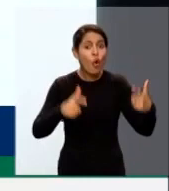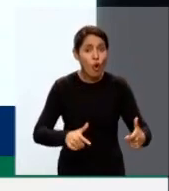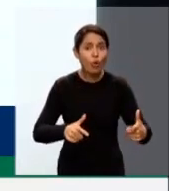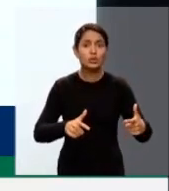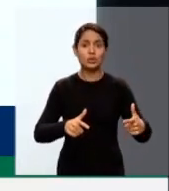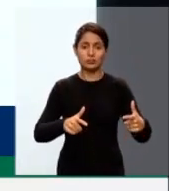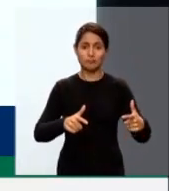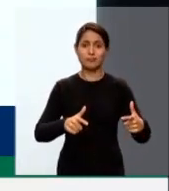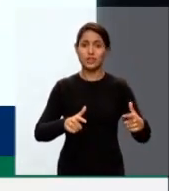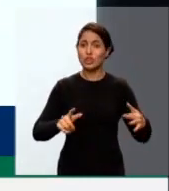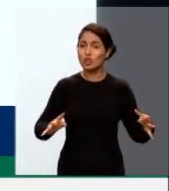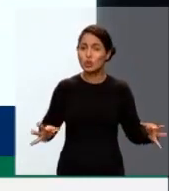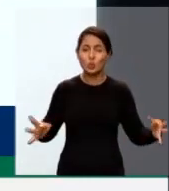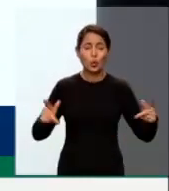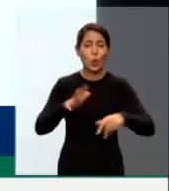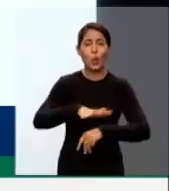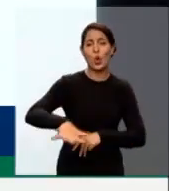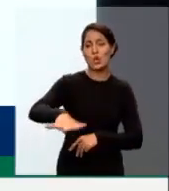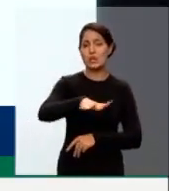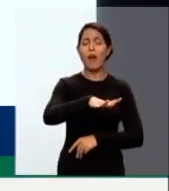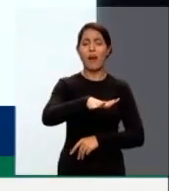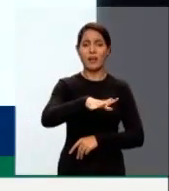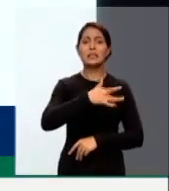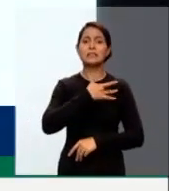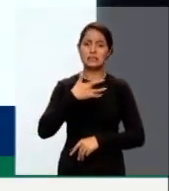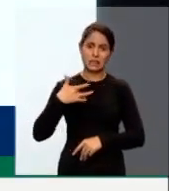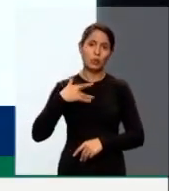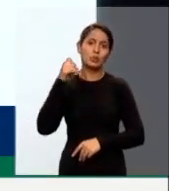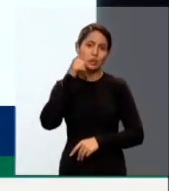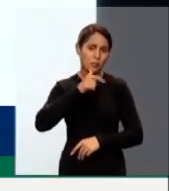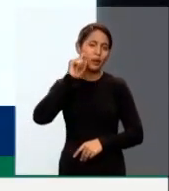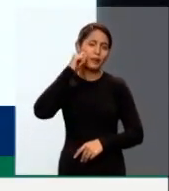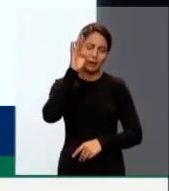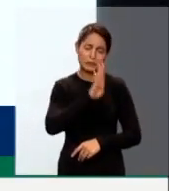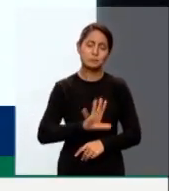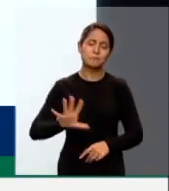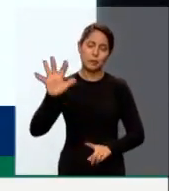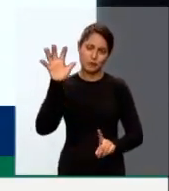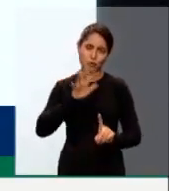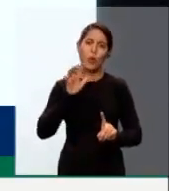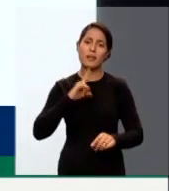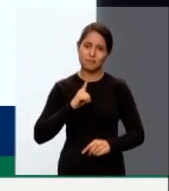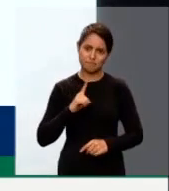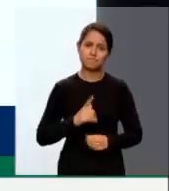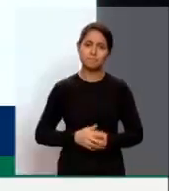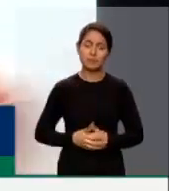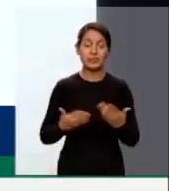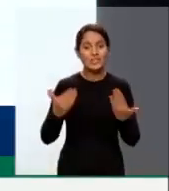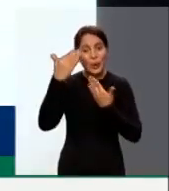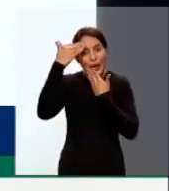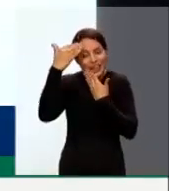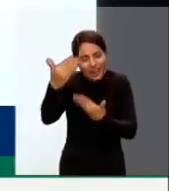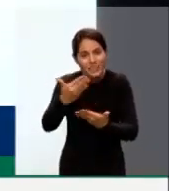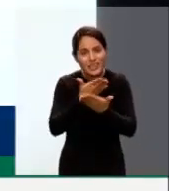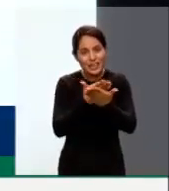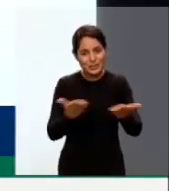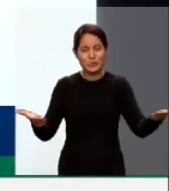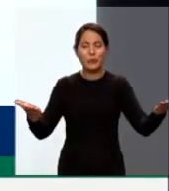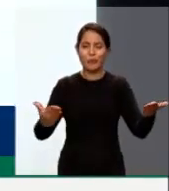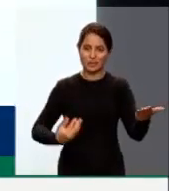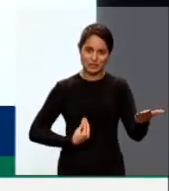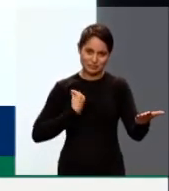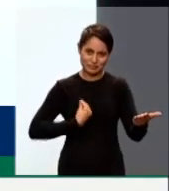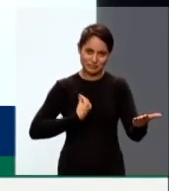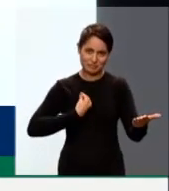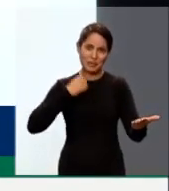indiretamente no estado de saúde da mulher negra brasileira. Então, agradeço demais a presença de todas para